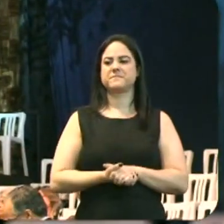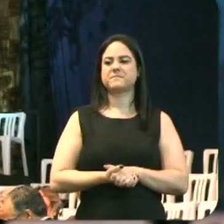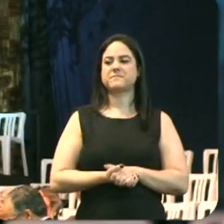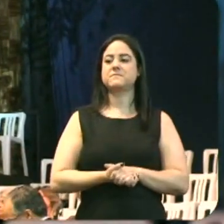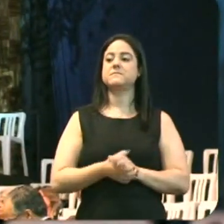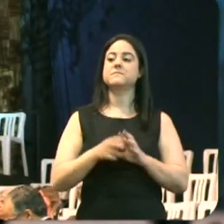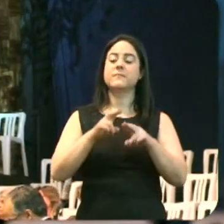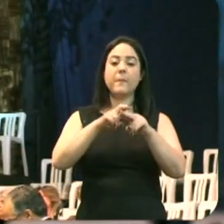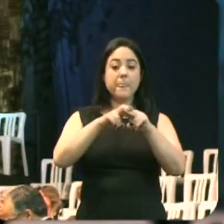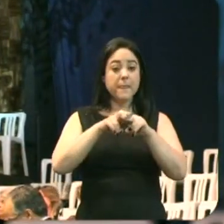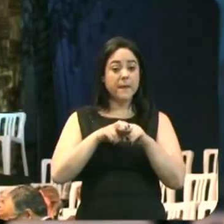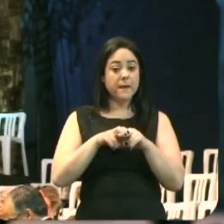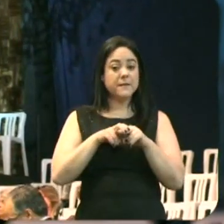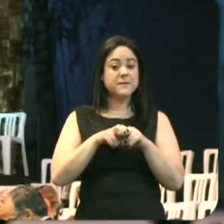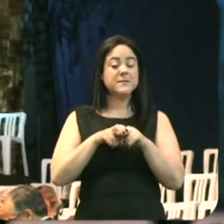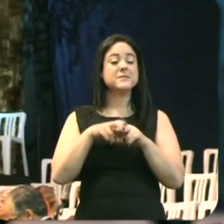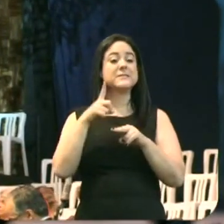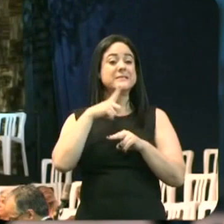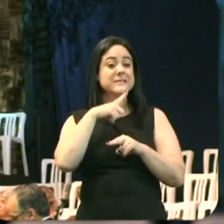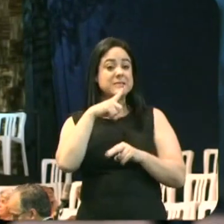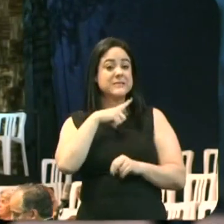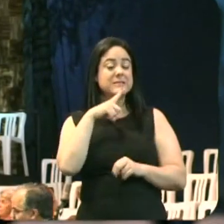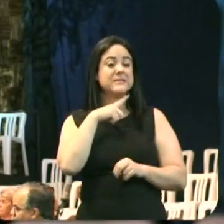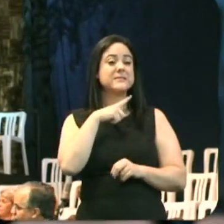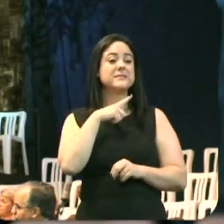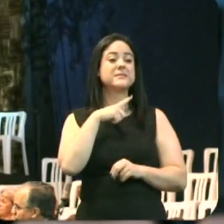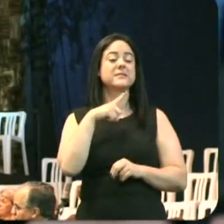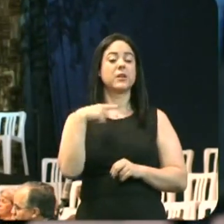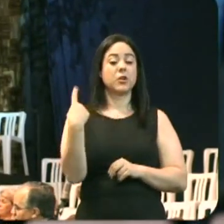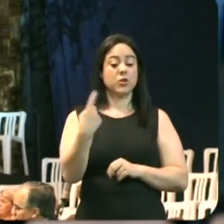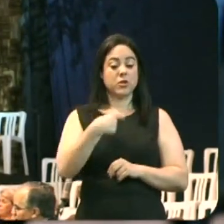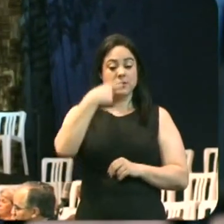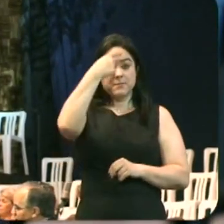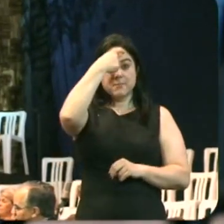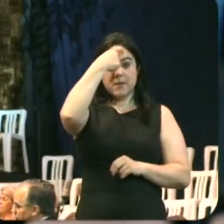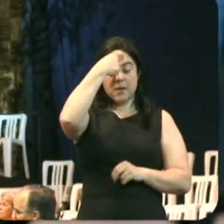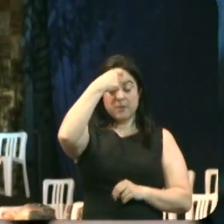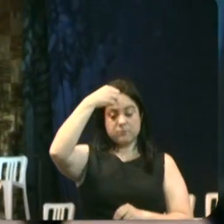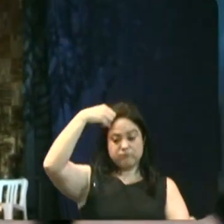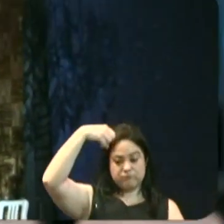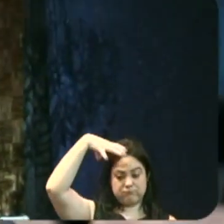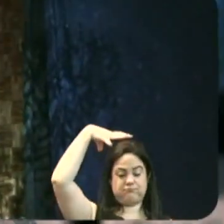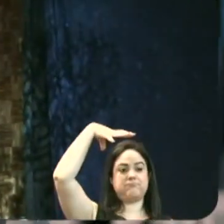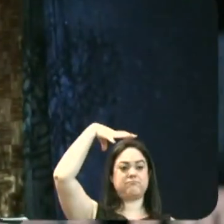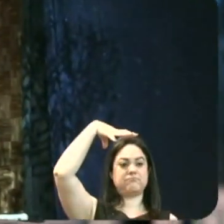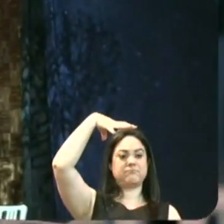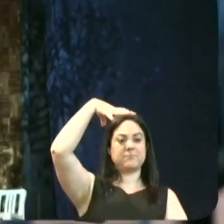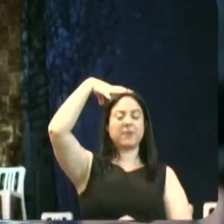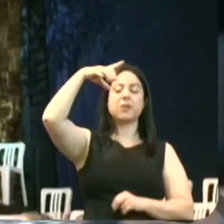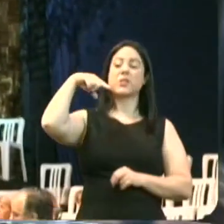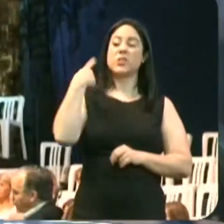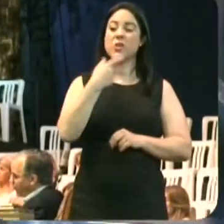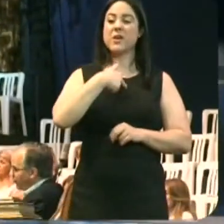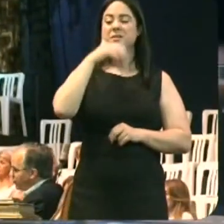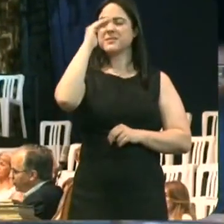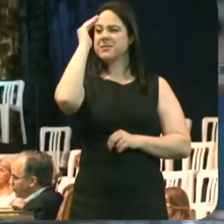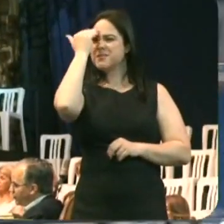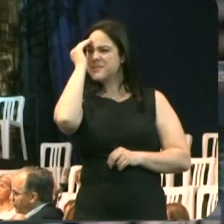E é por isso que Ele está iluminando a nossa mente, para que a gente possa